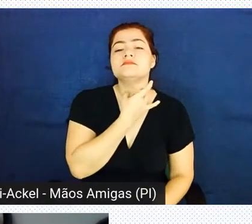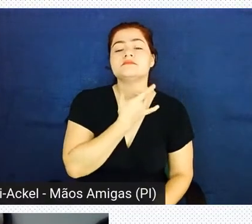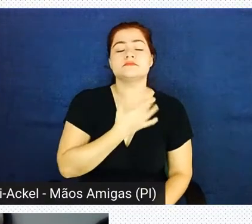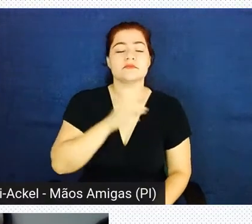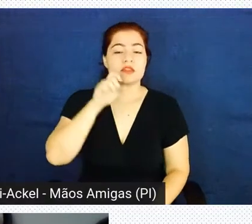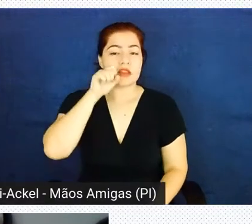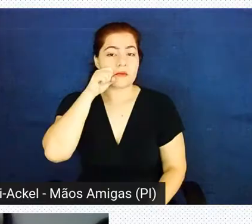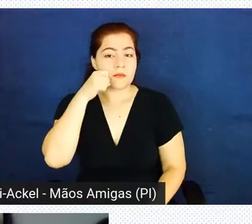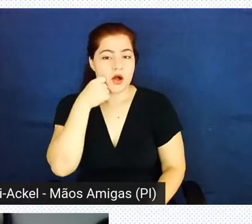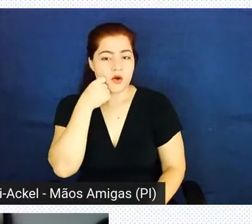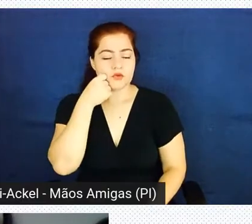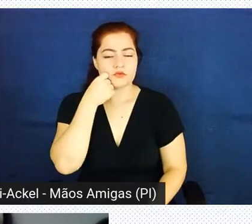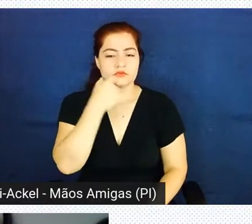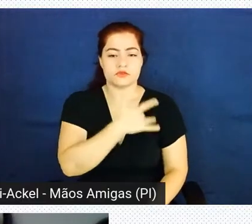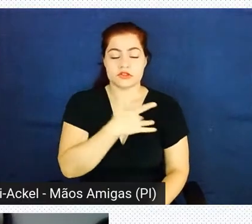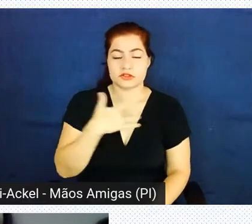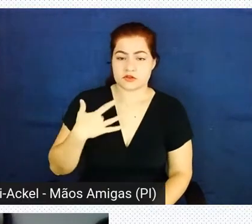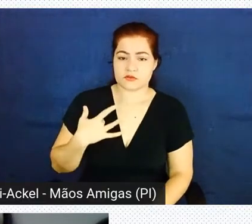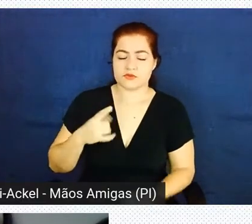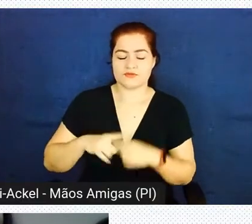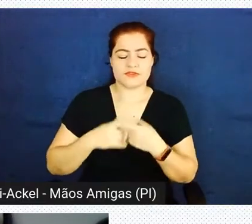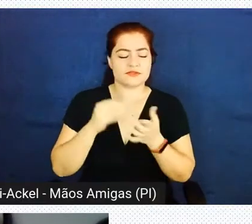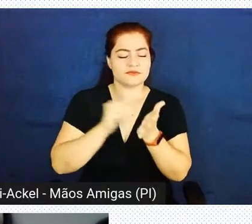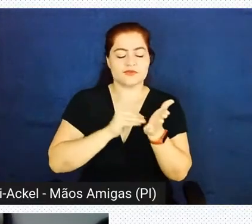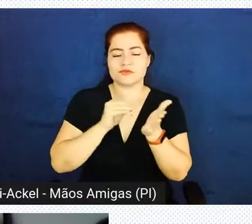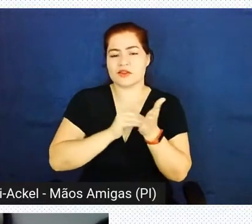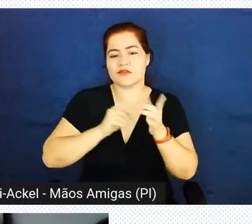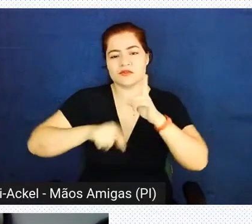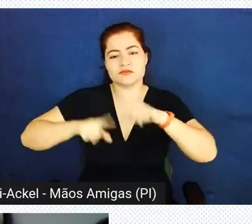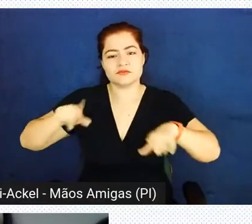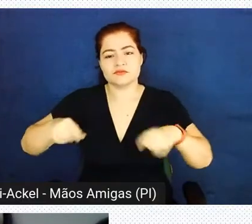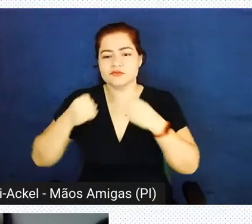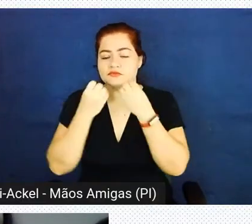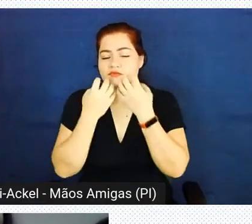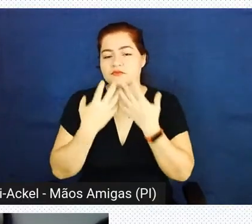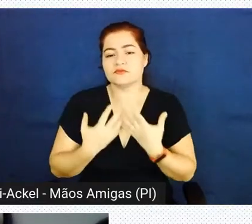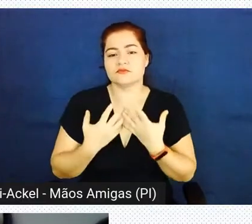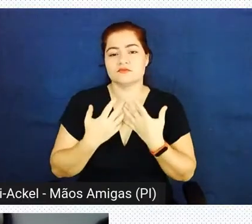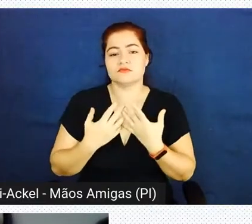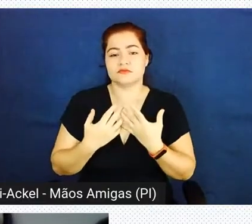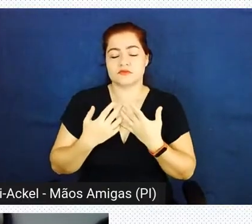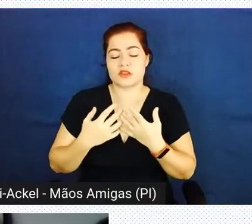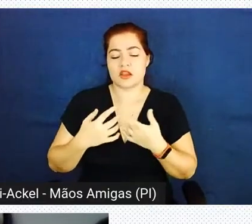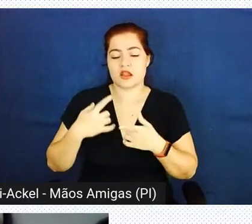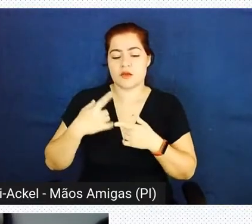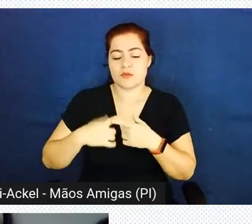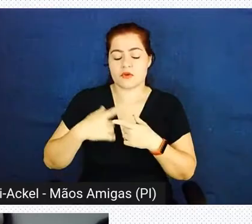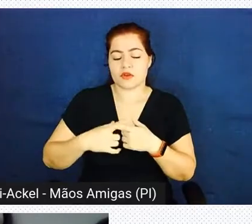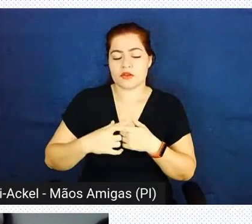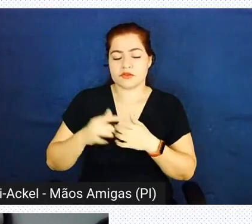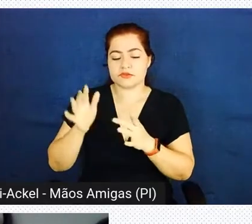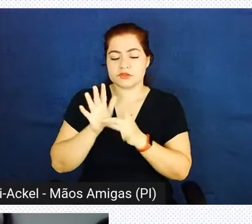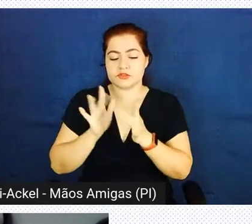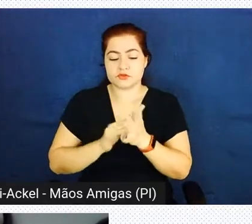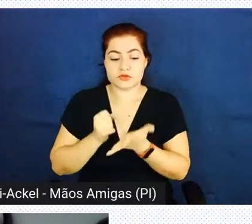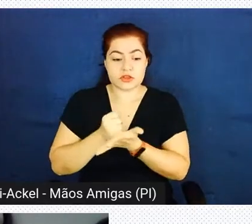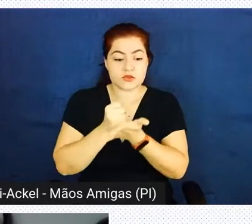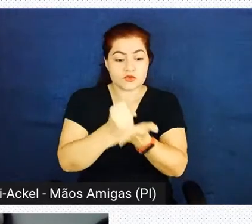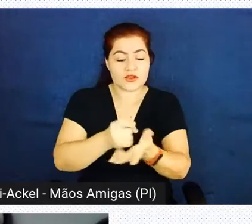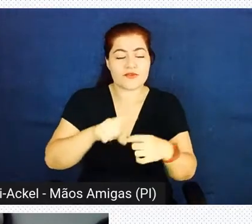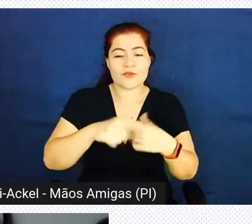que esse auxílio permanecessem com eles, pudessem